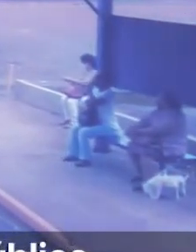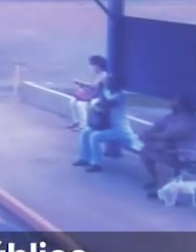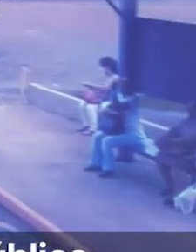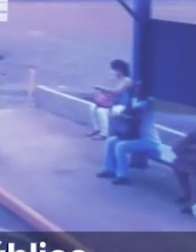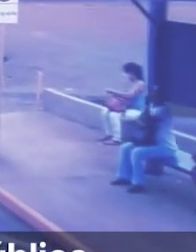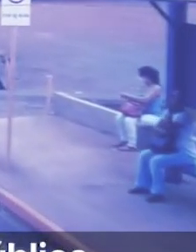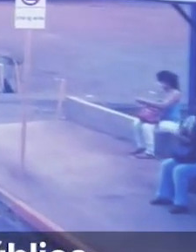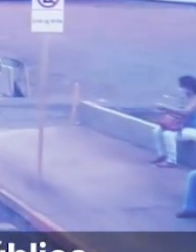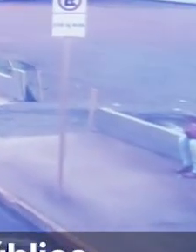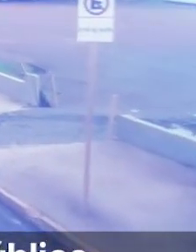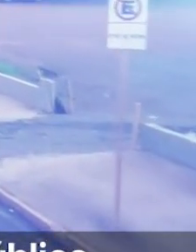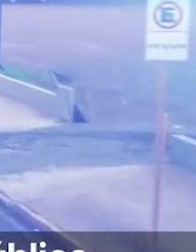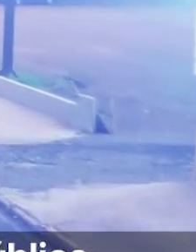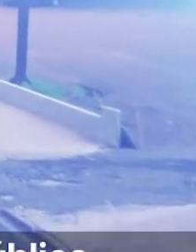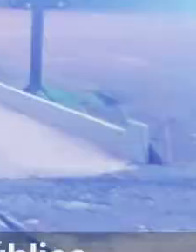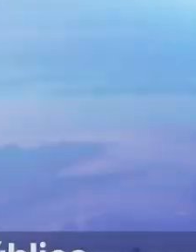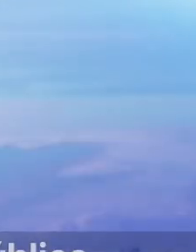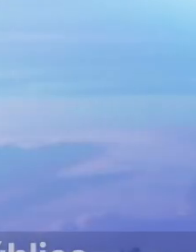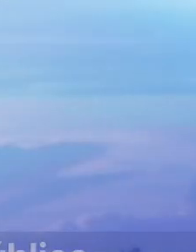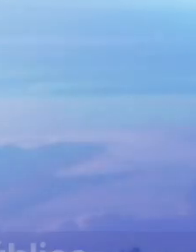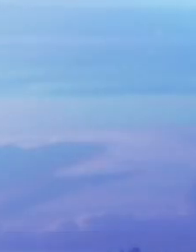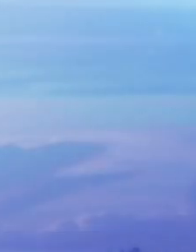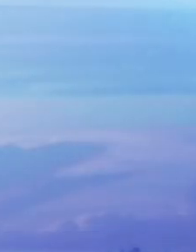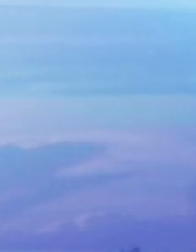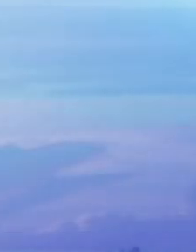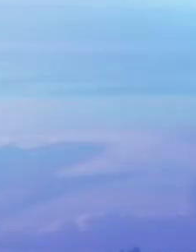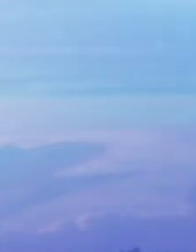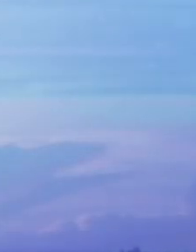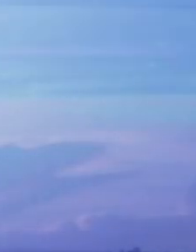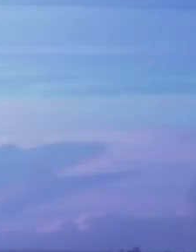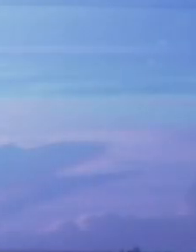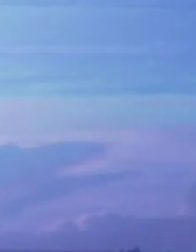informações oficiais e de interesse público.